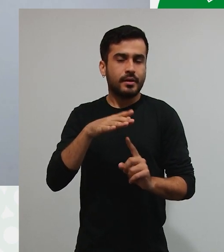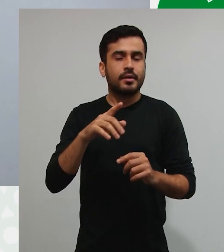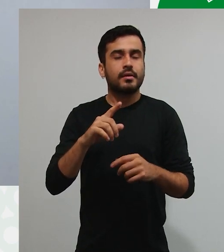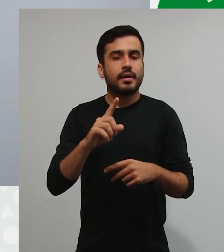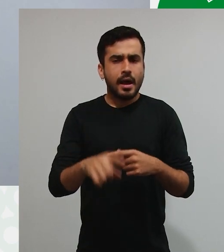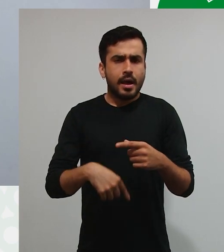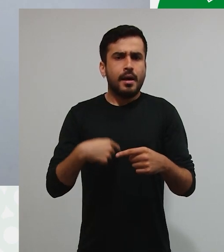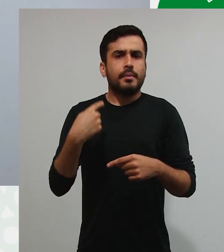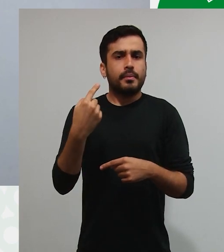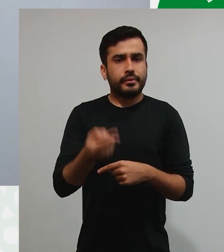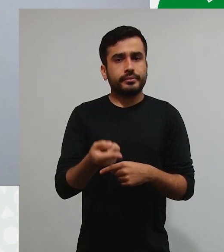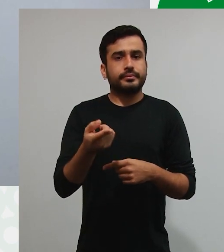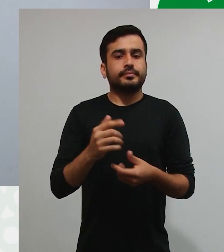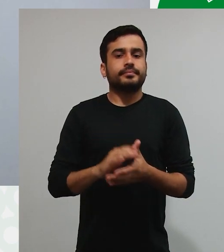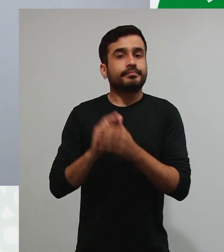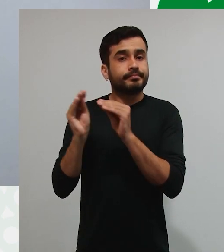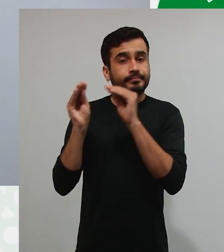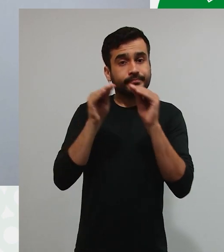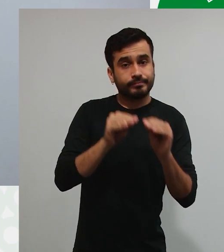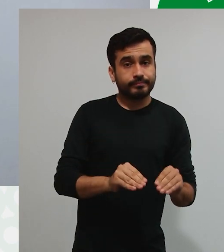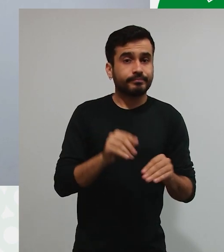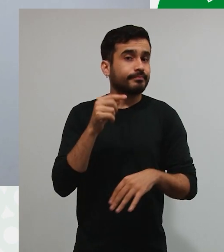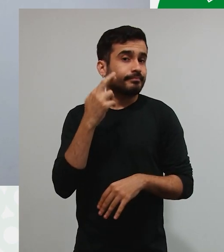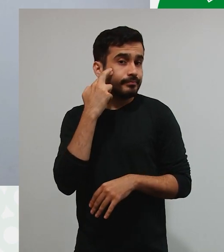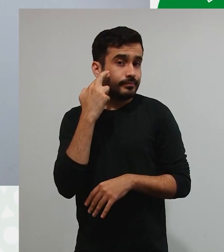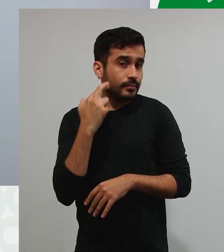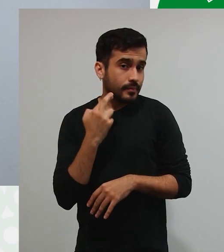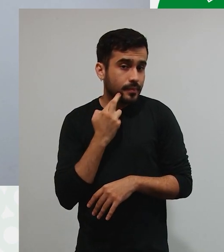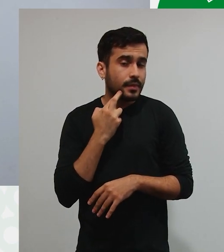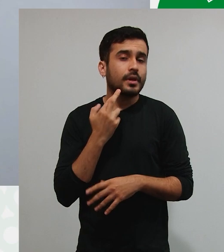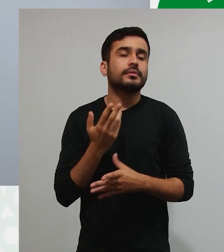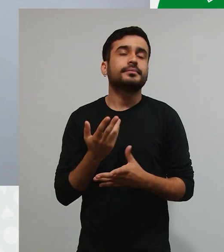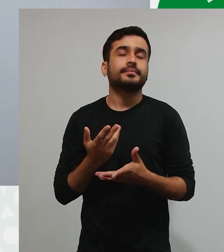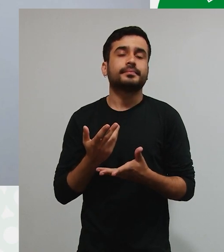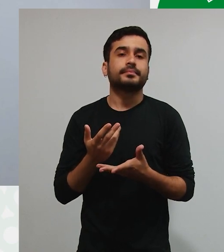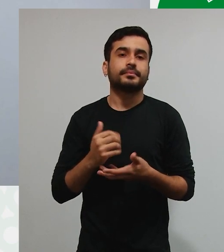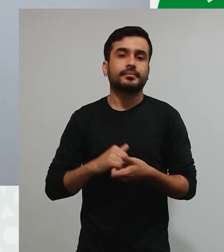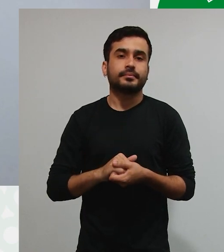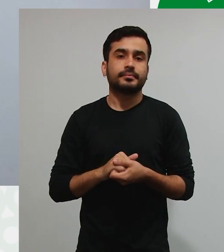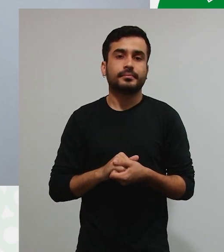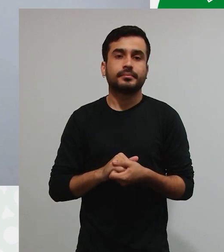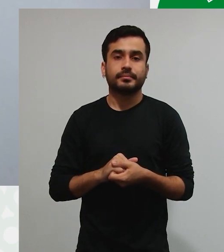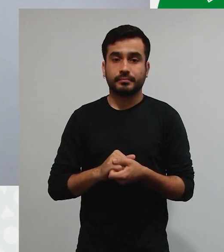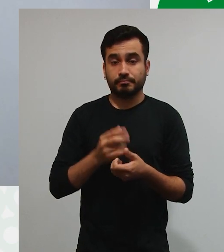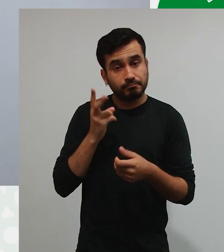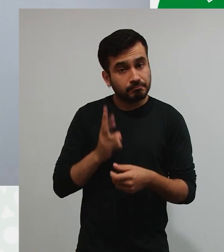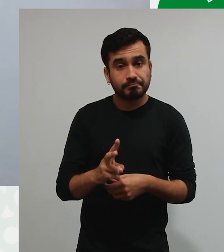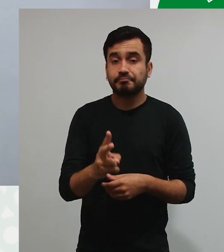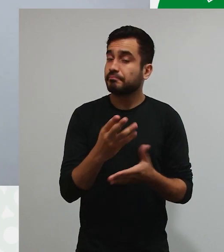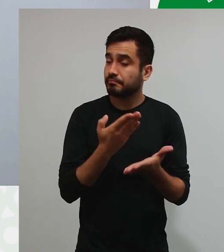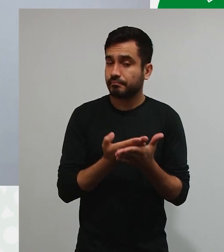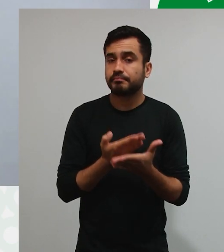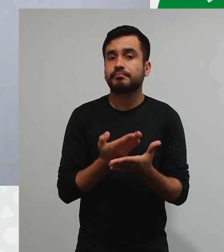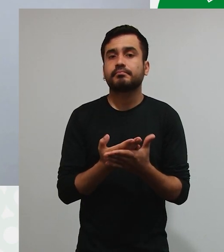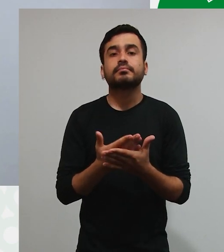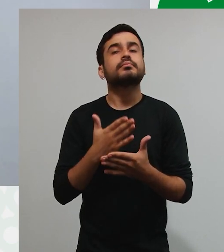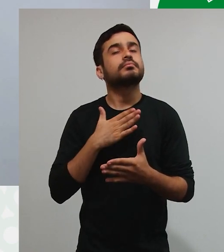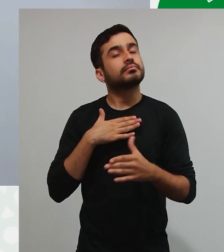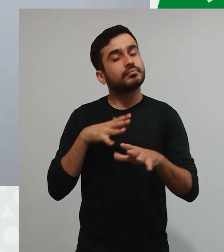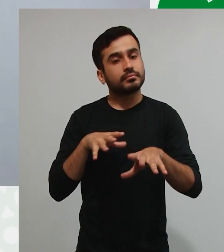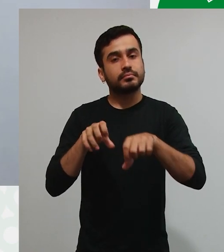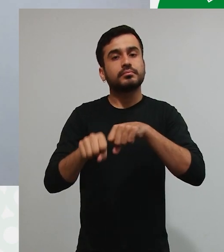supletivo, na época, né, era supletivo, fiz o Logos 2, E continuei trabalhando. Trabalhei 5